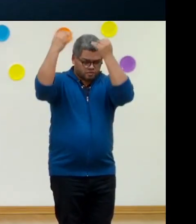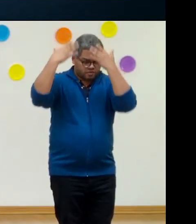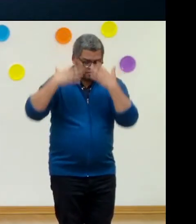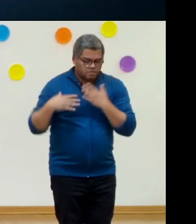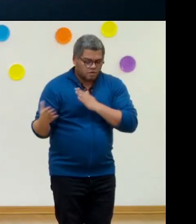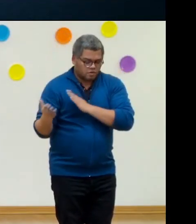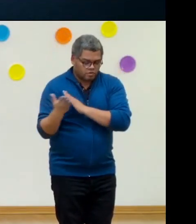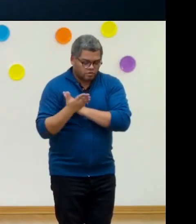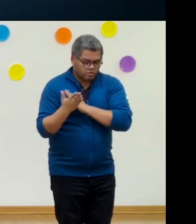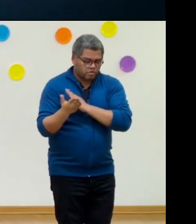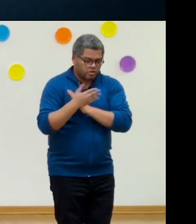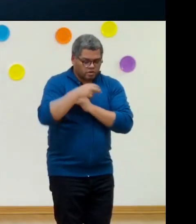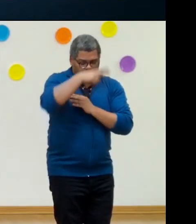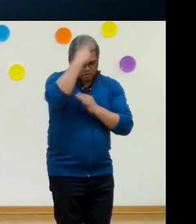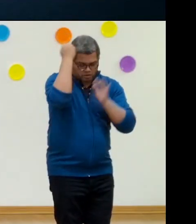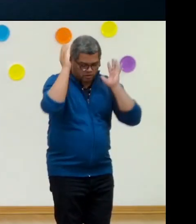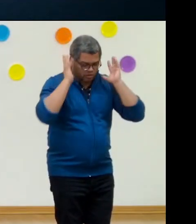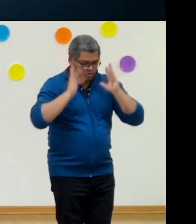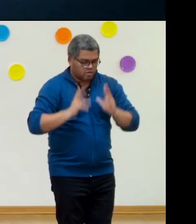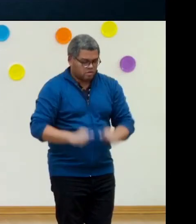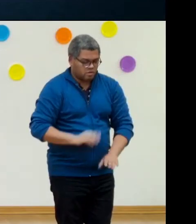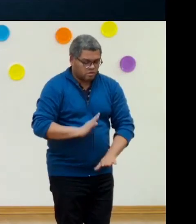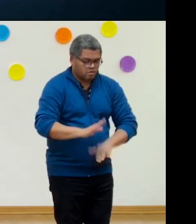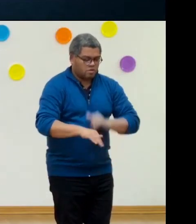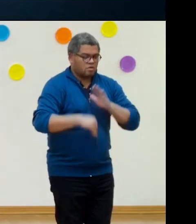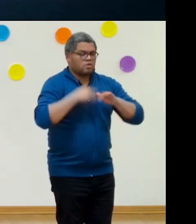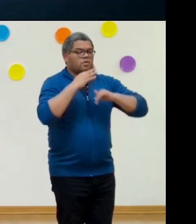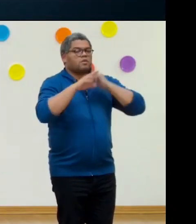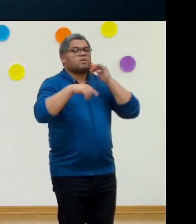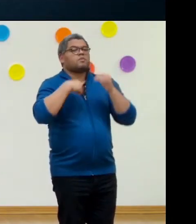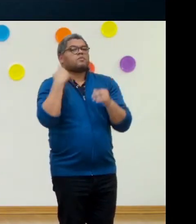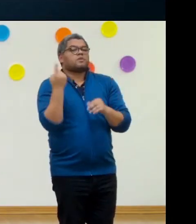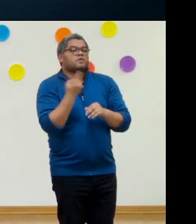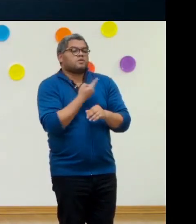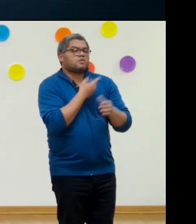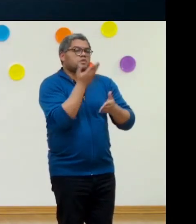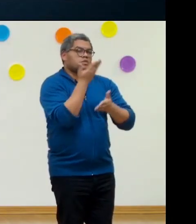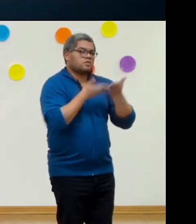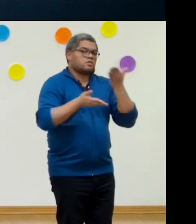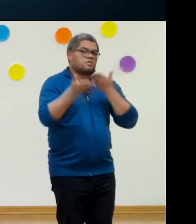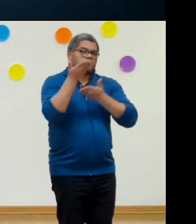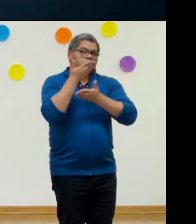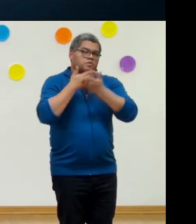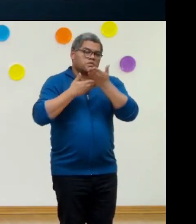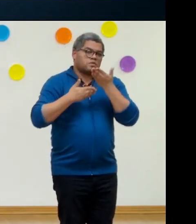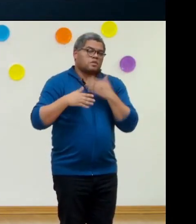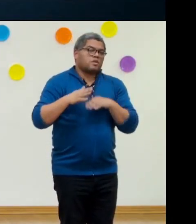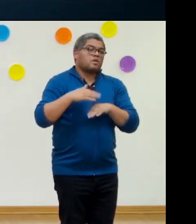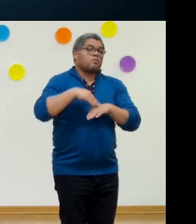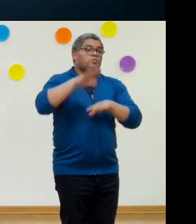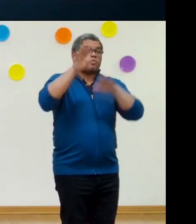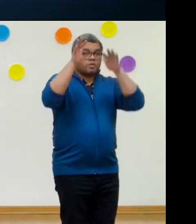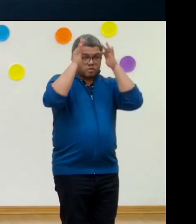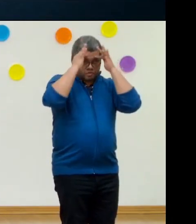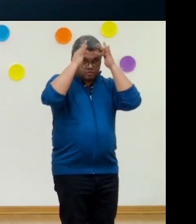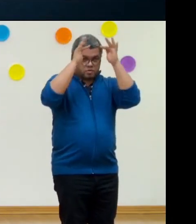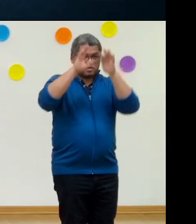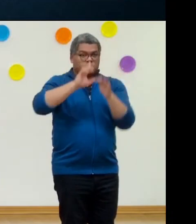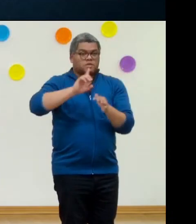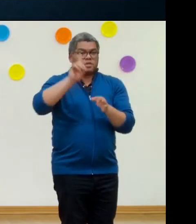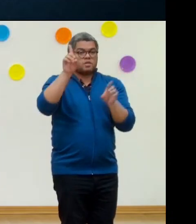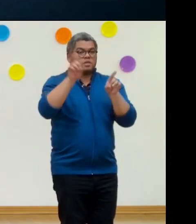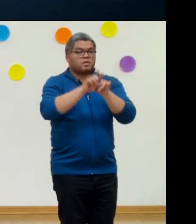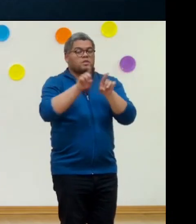santifique, para que sejamos servos e servas mais fiéis a Deus e mais